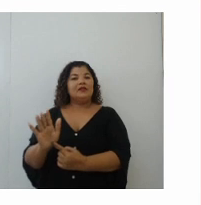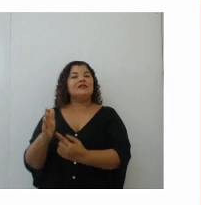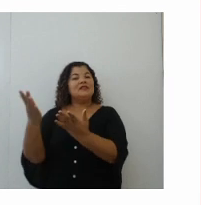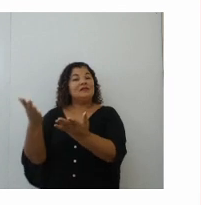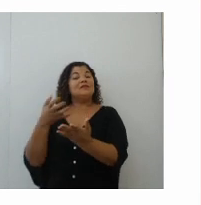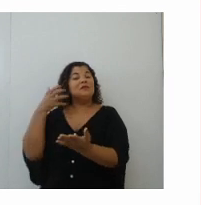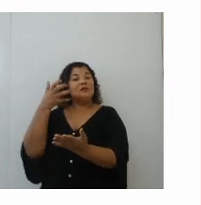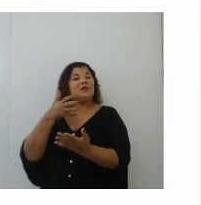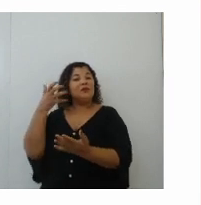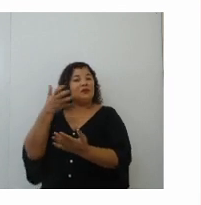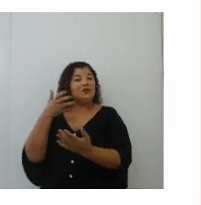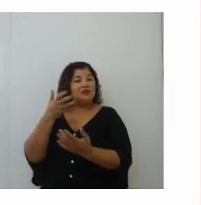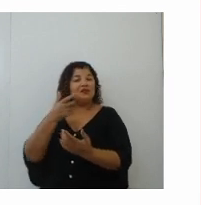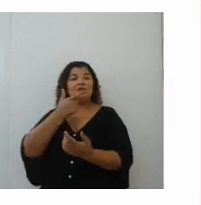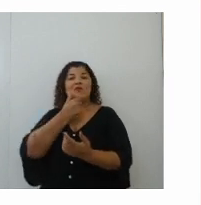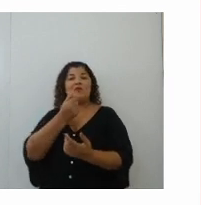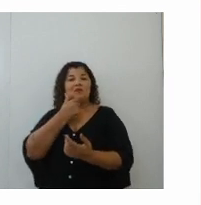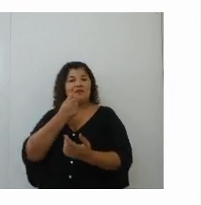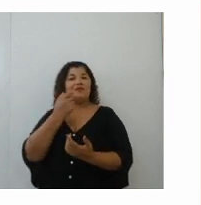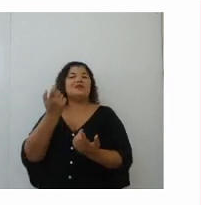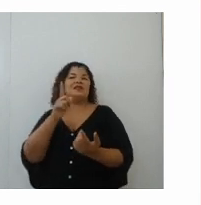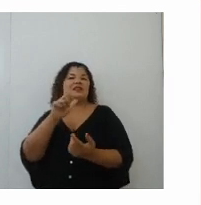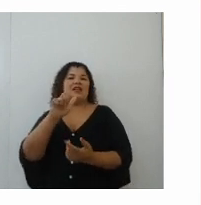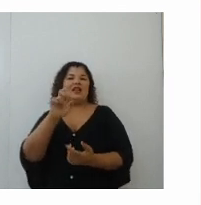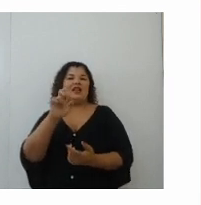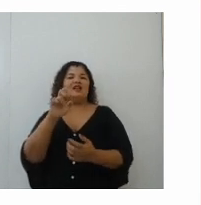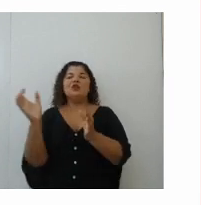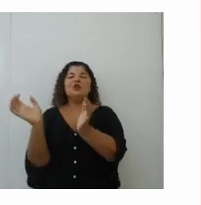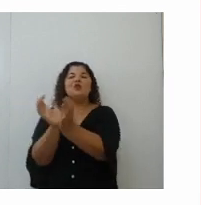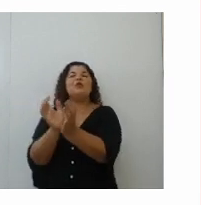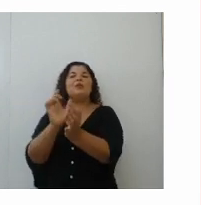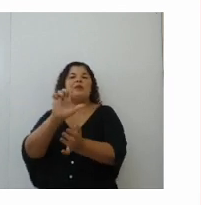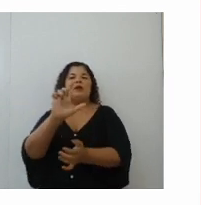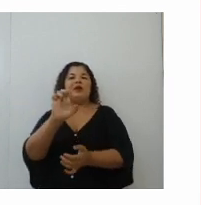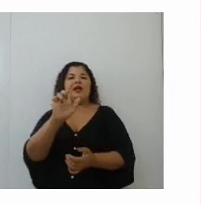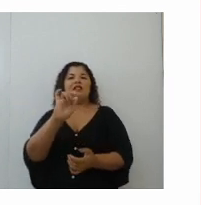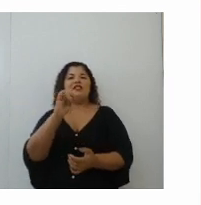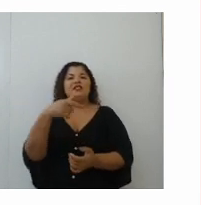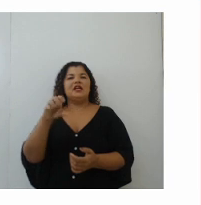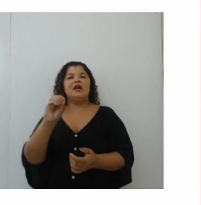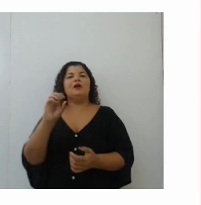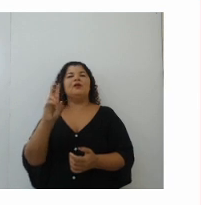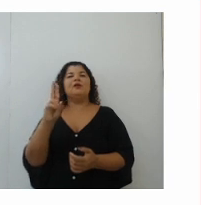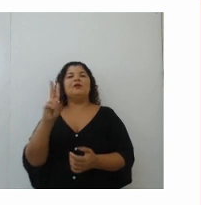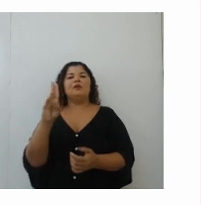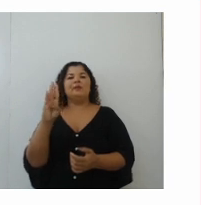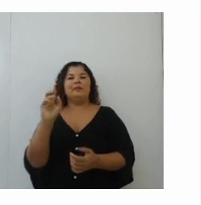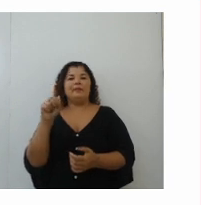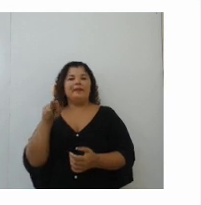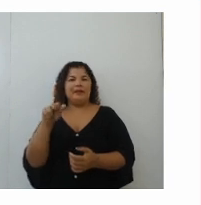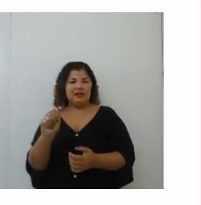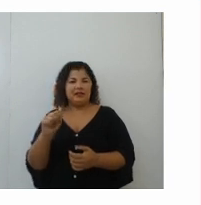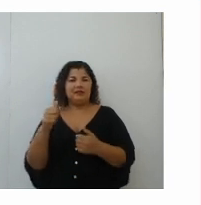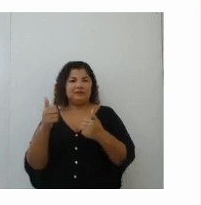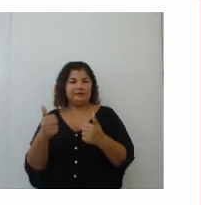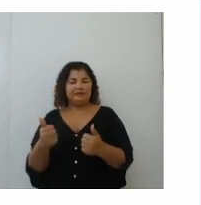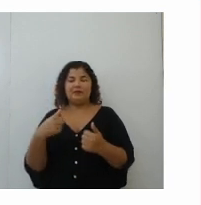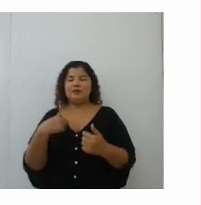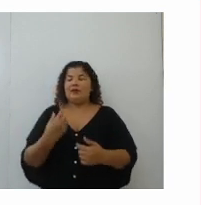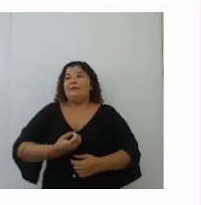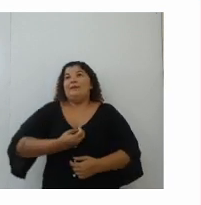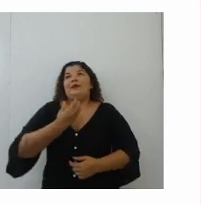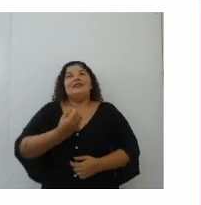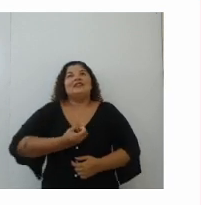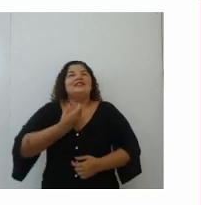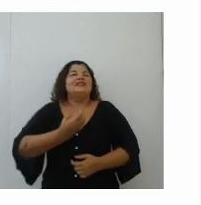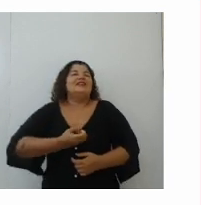Castelo, de Legião Urbana, que é uma música que particularmente eu adoro. Adoro Legião Urbana. É uma coisa que tá no meu carro sempre. Estou dirigindo, estou ouvindo o Renato Russo. É poesia, né, gente? É